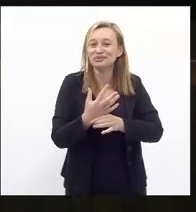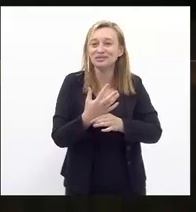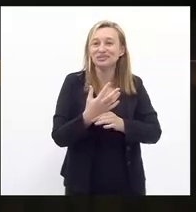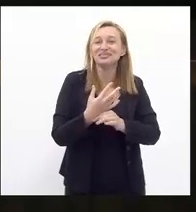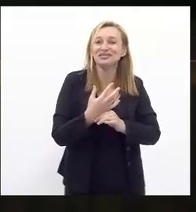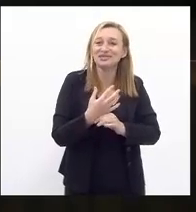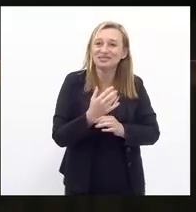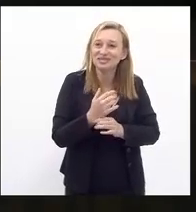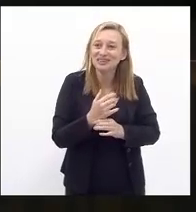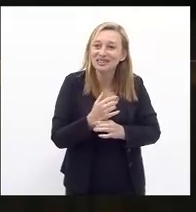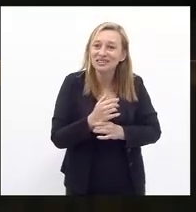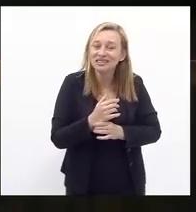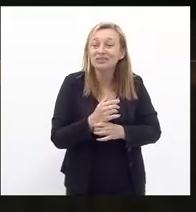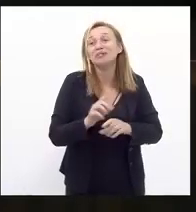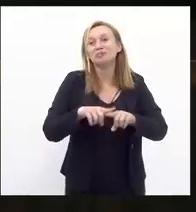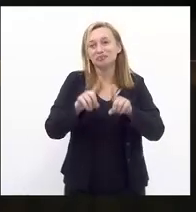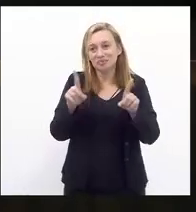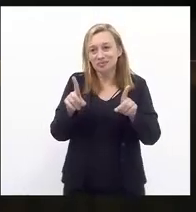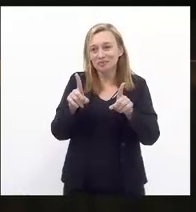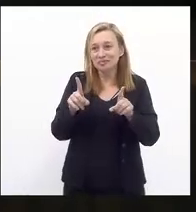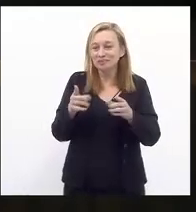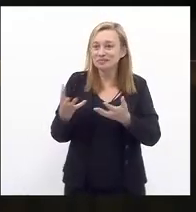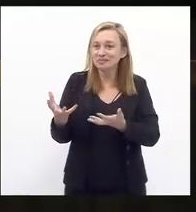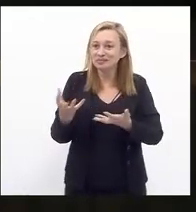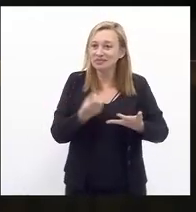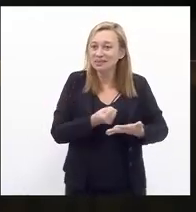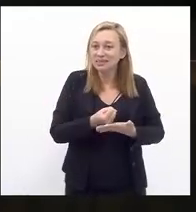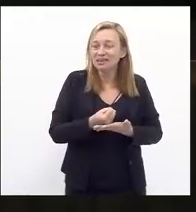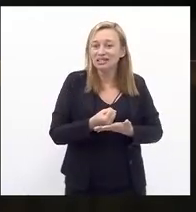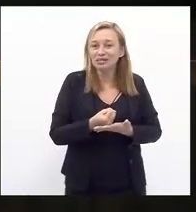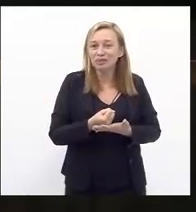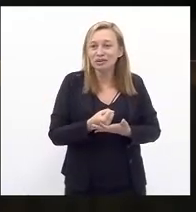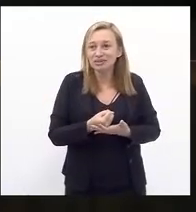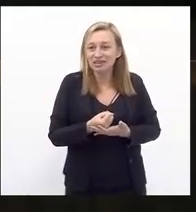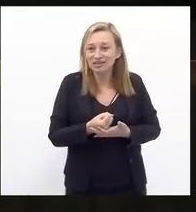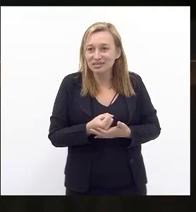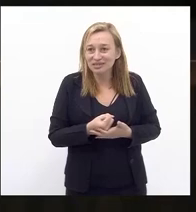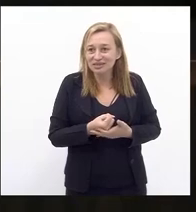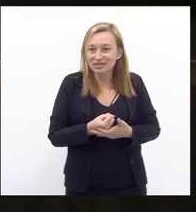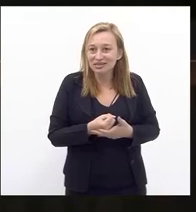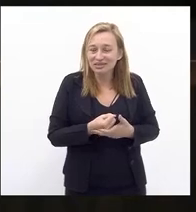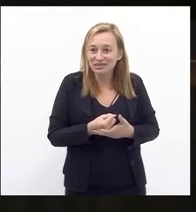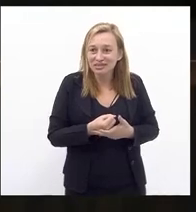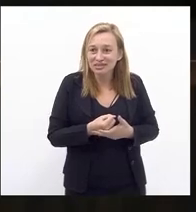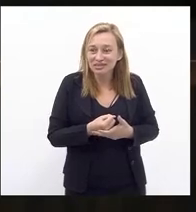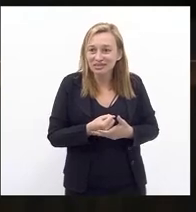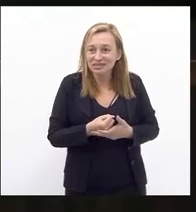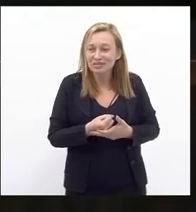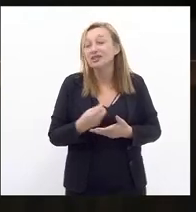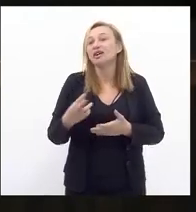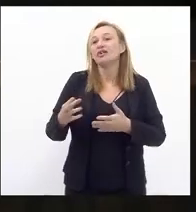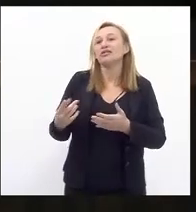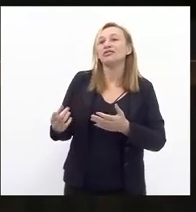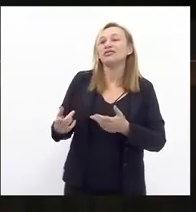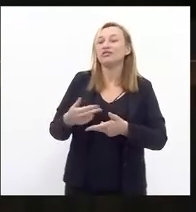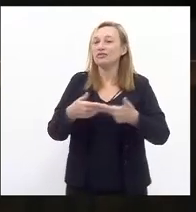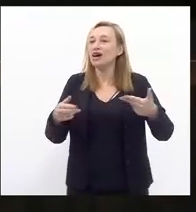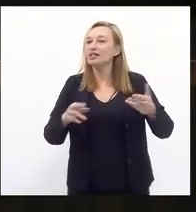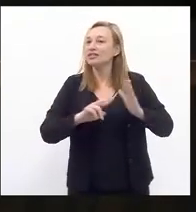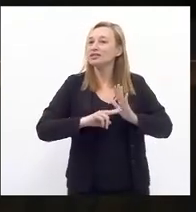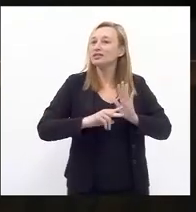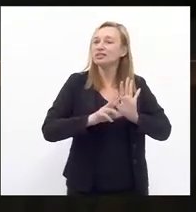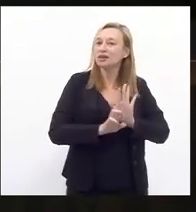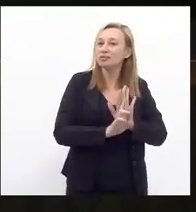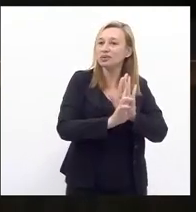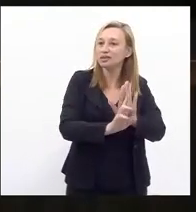matérias e nós recebemos as mensagens percebi vários representantes dos